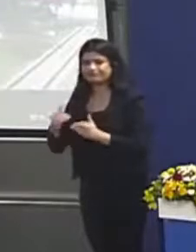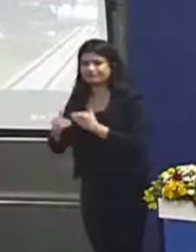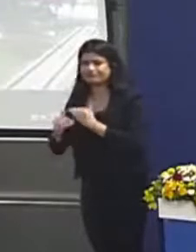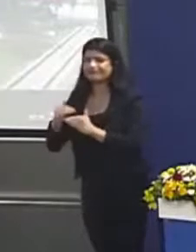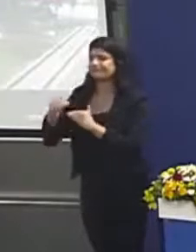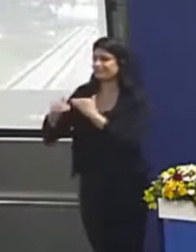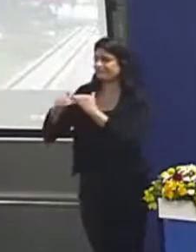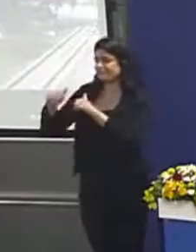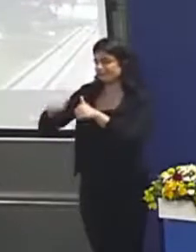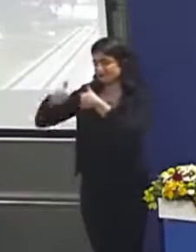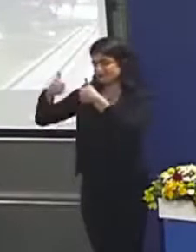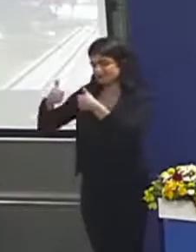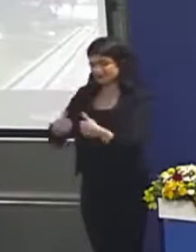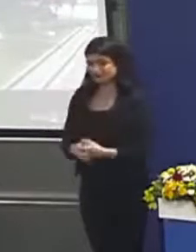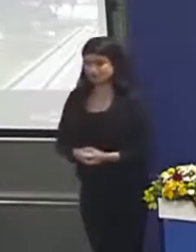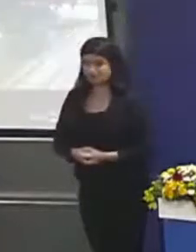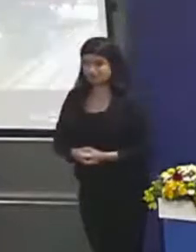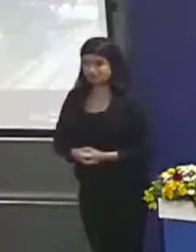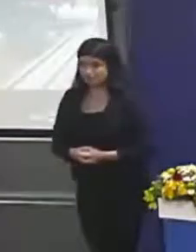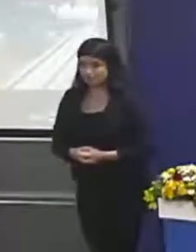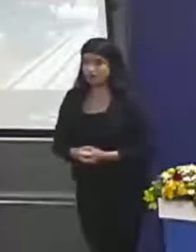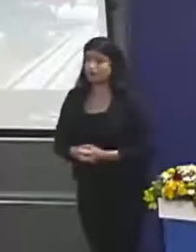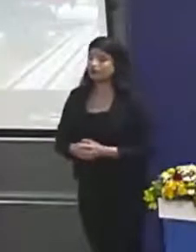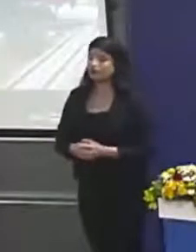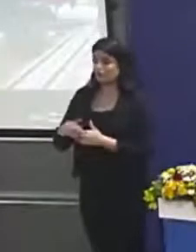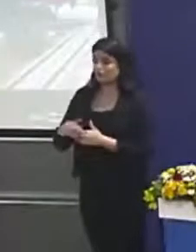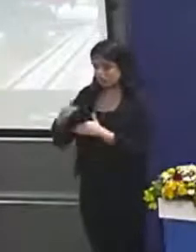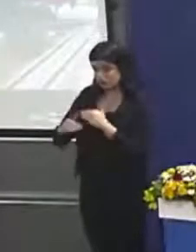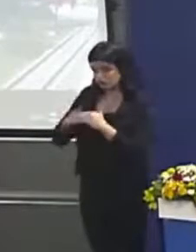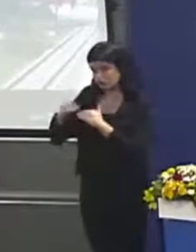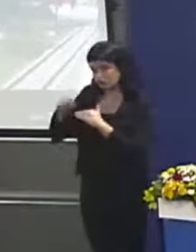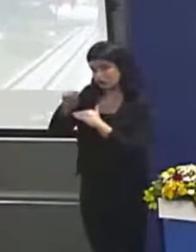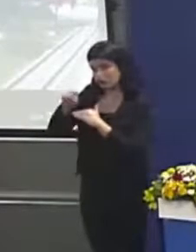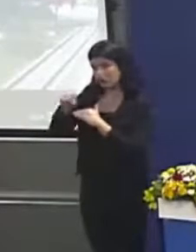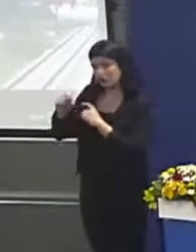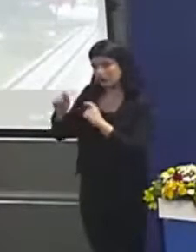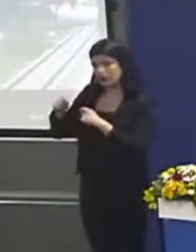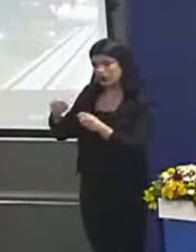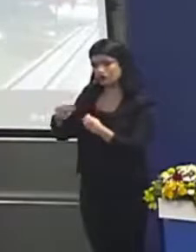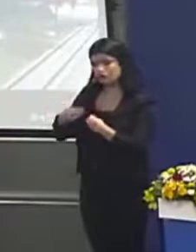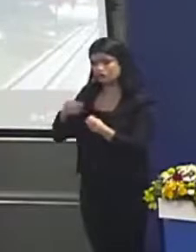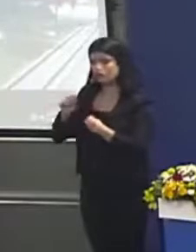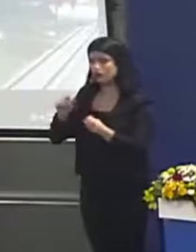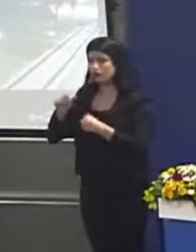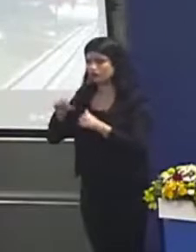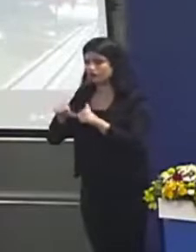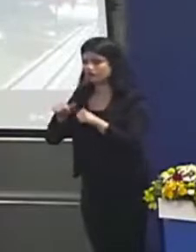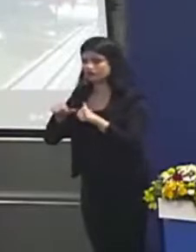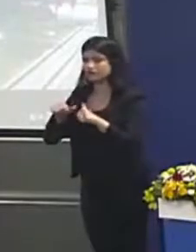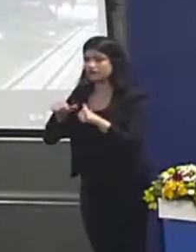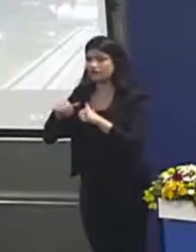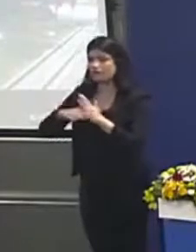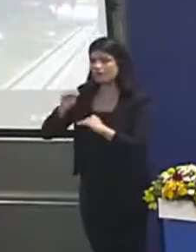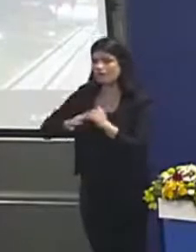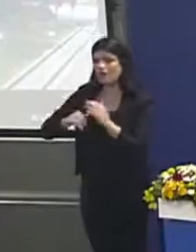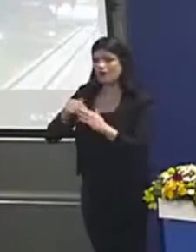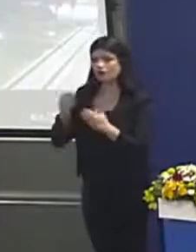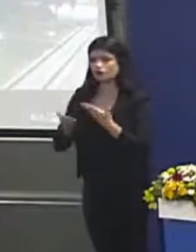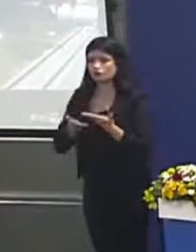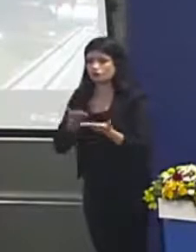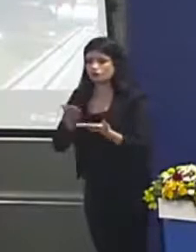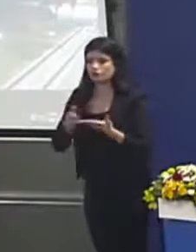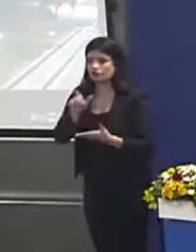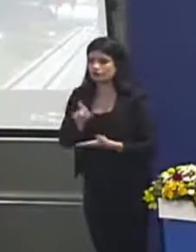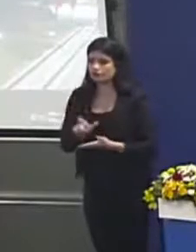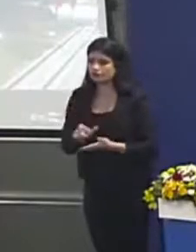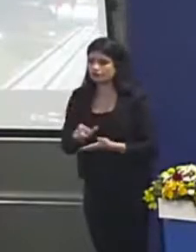interessante crescimento. Crescimento esse que possibilitou mudanças na estrutura da prática do cuidado da psicologia